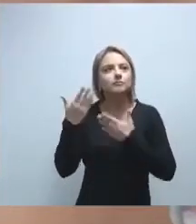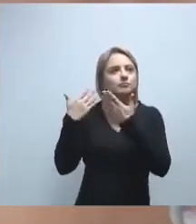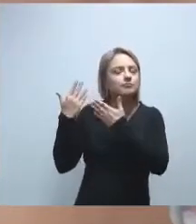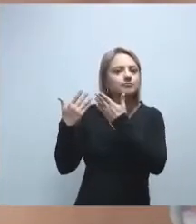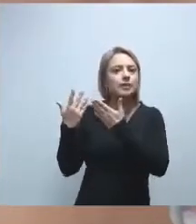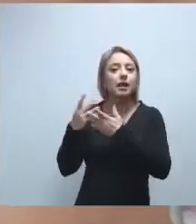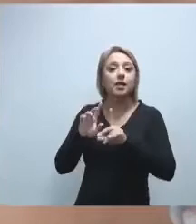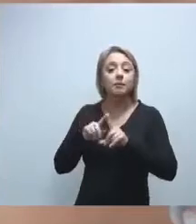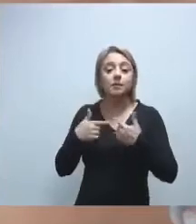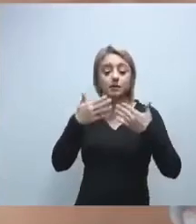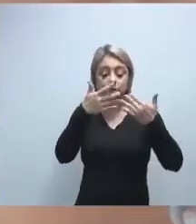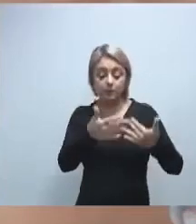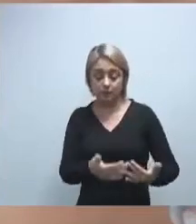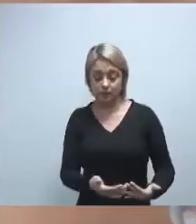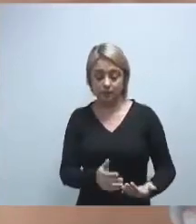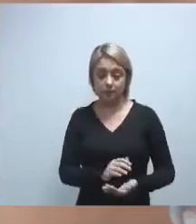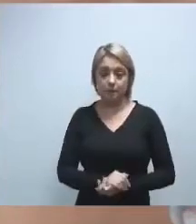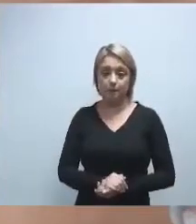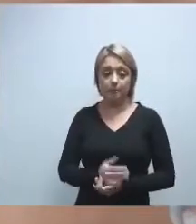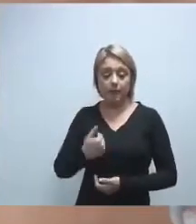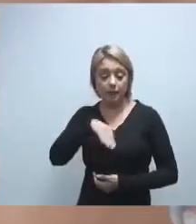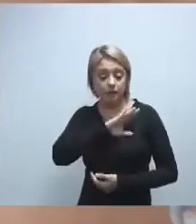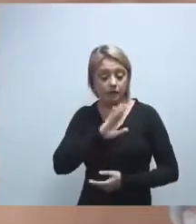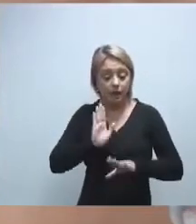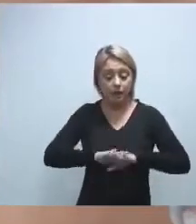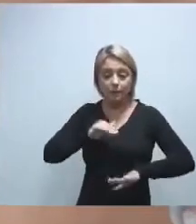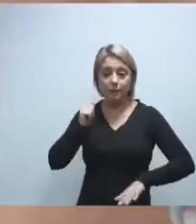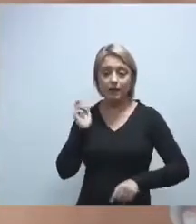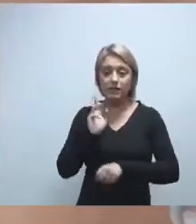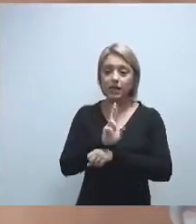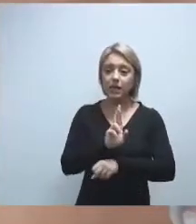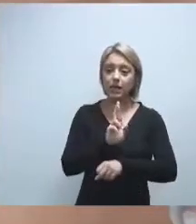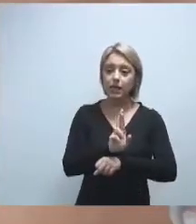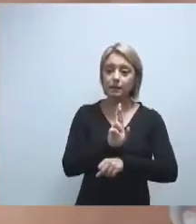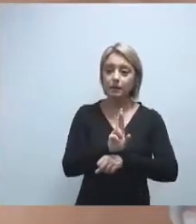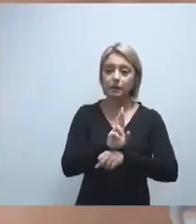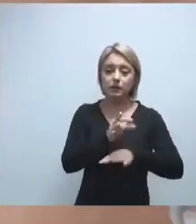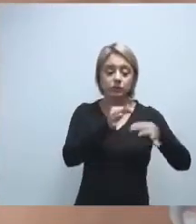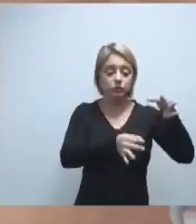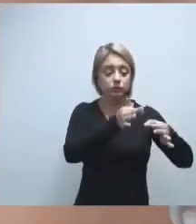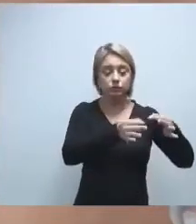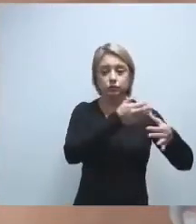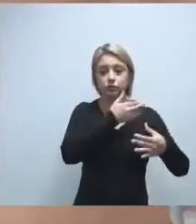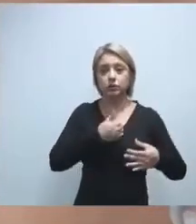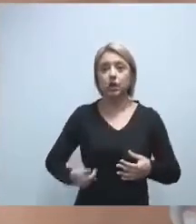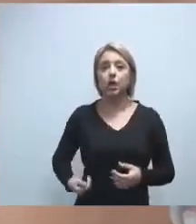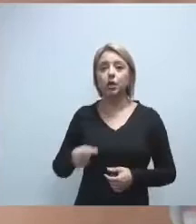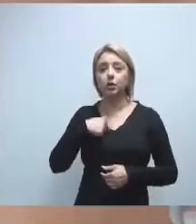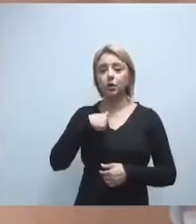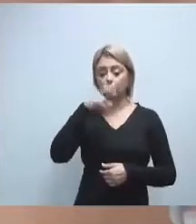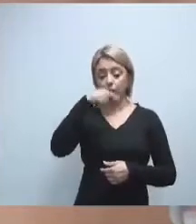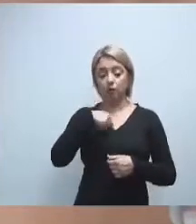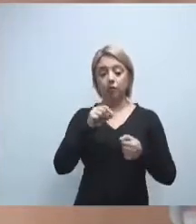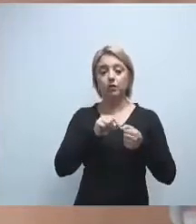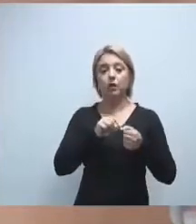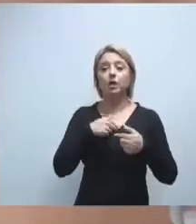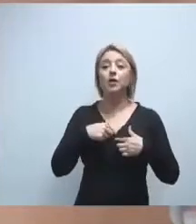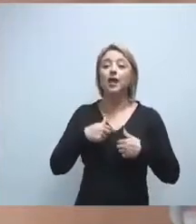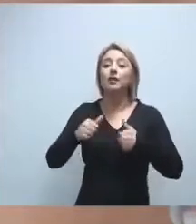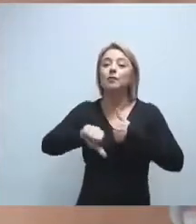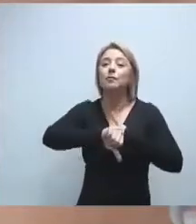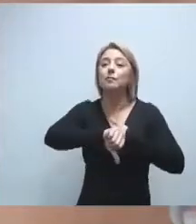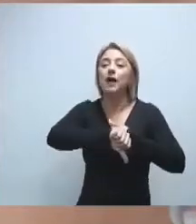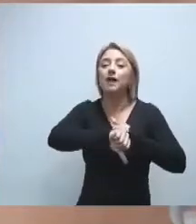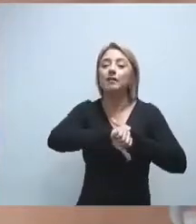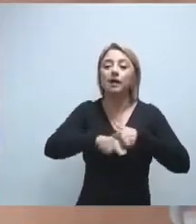que queria dizer é nós éramos mais representante judicial da união que eu fiz não eu quero uma vara penal